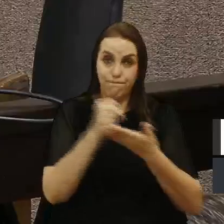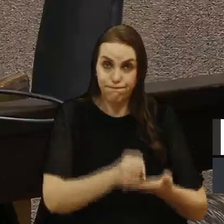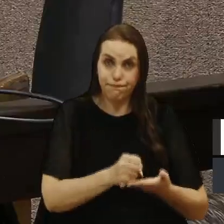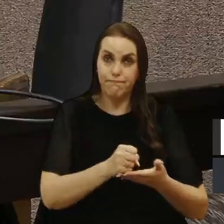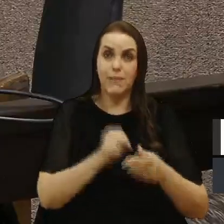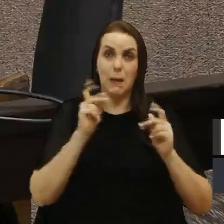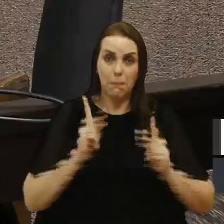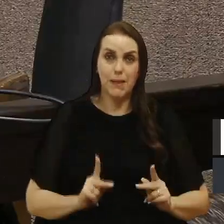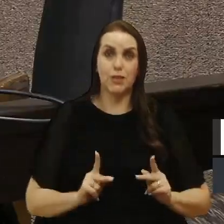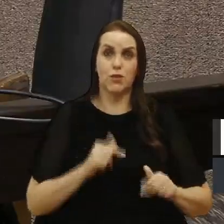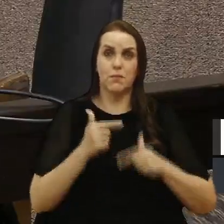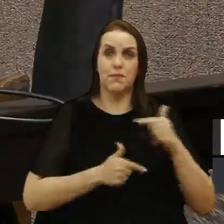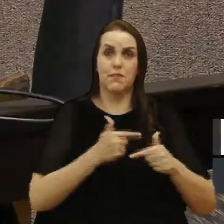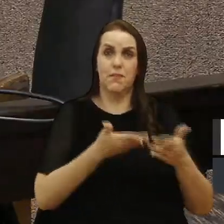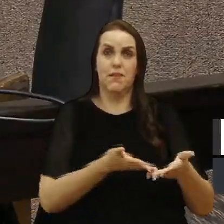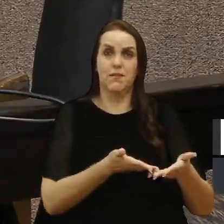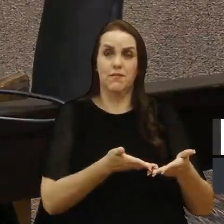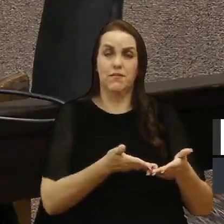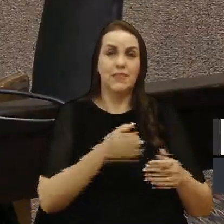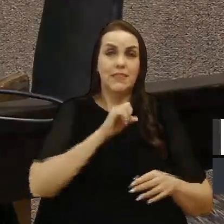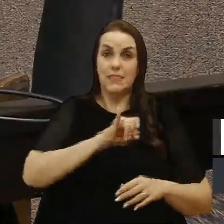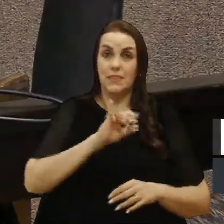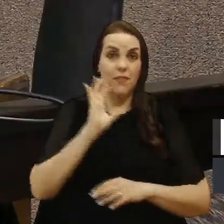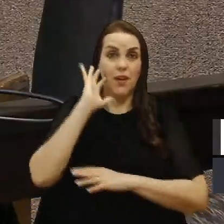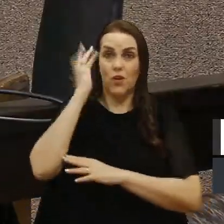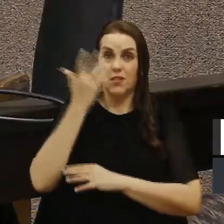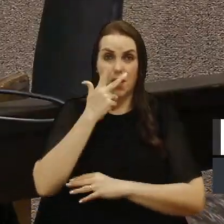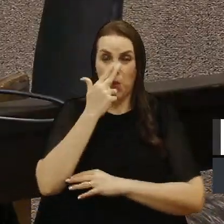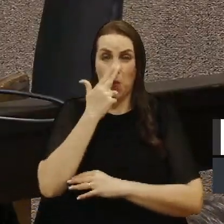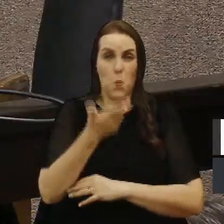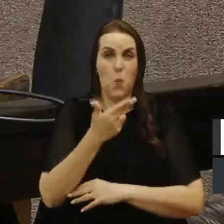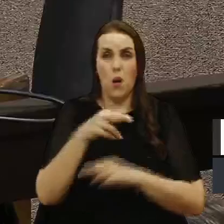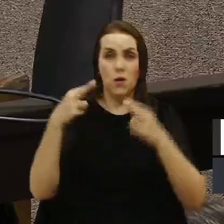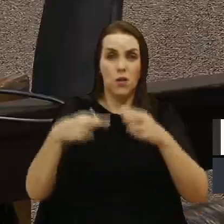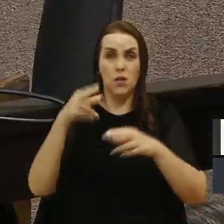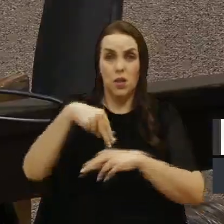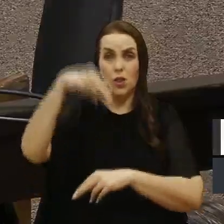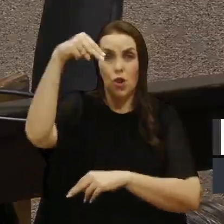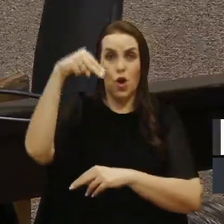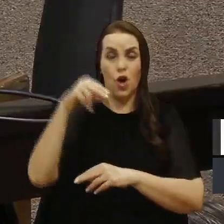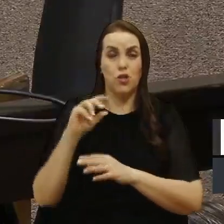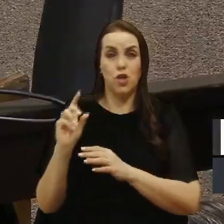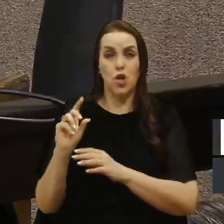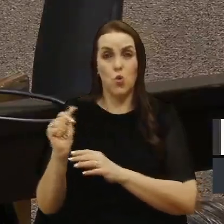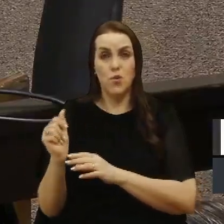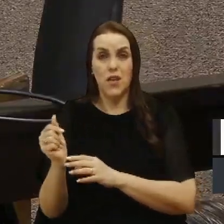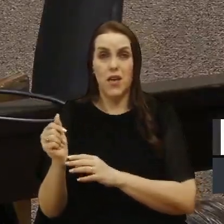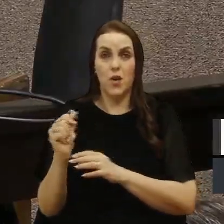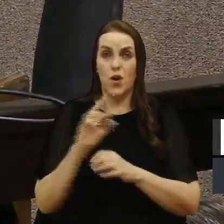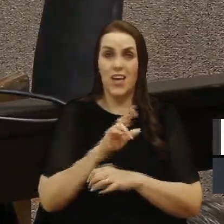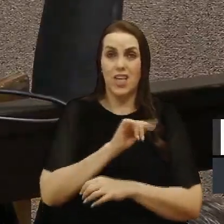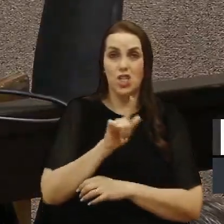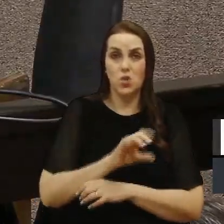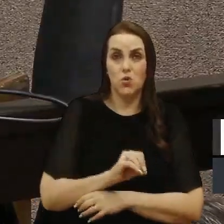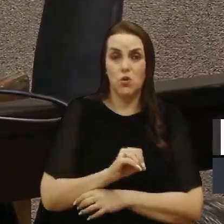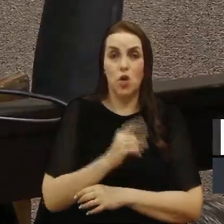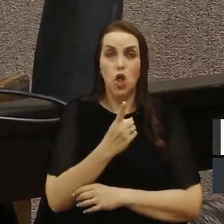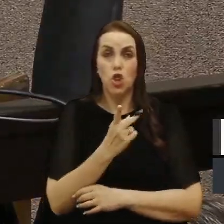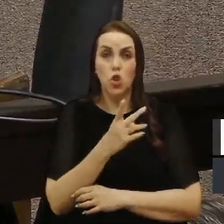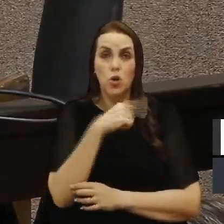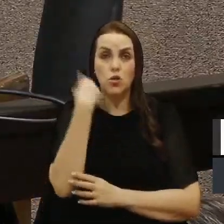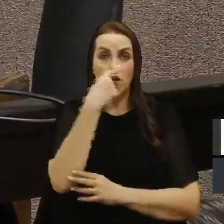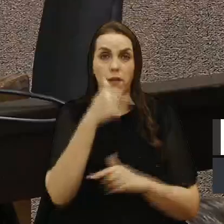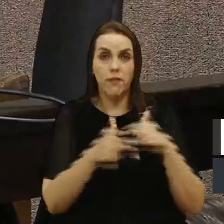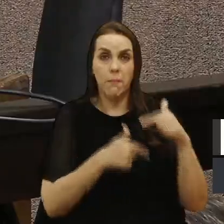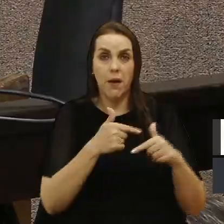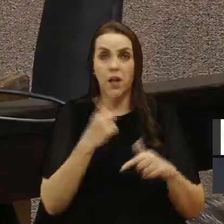precisa de efetivo, porque senão vai acontecer como acontece na Zona Norte, no Cruzeiro, no Desvio Risso. 12 horas trabalha e